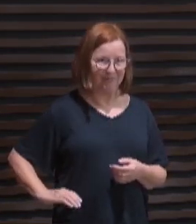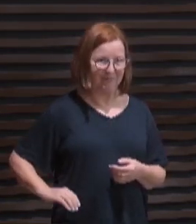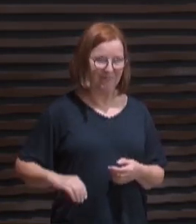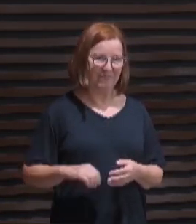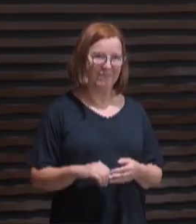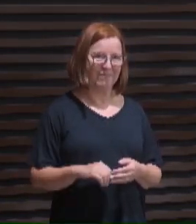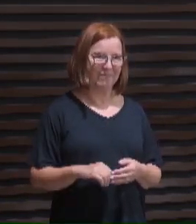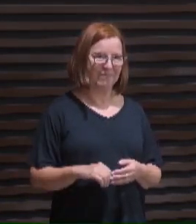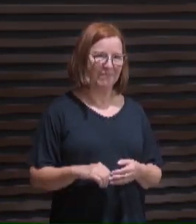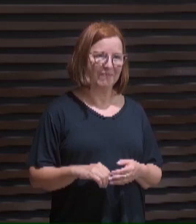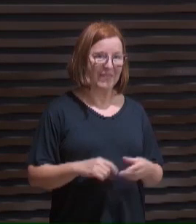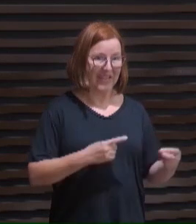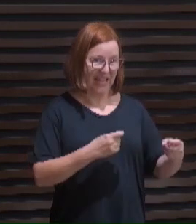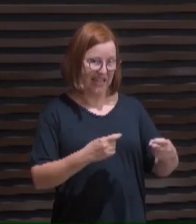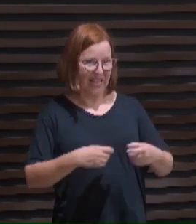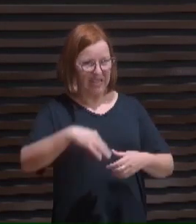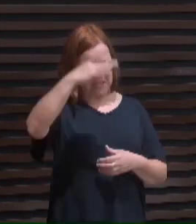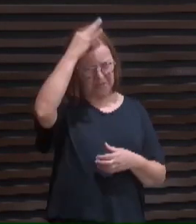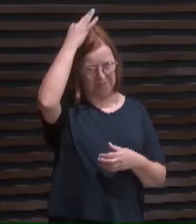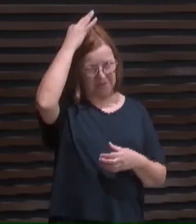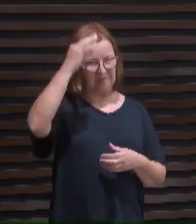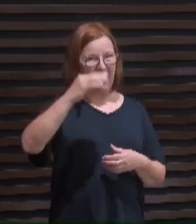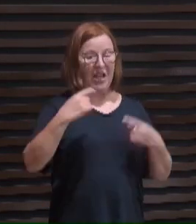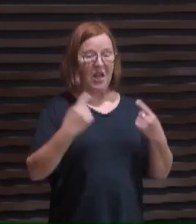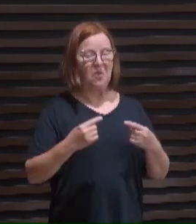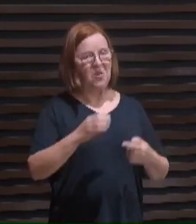é contra Cristo. Lá no Salmo